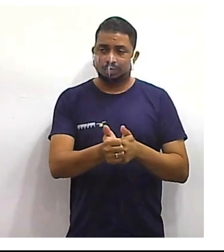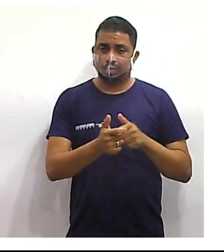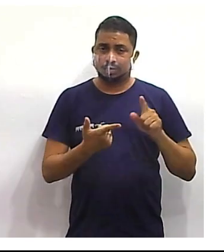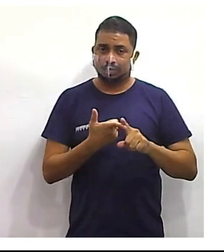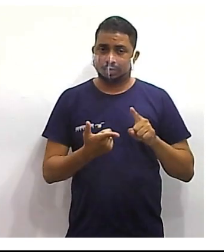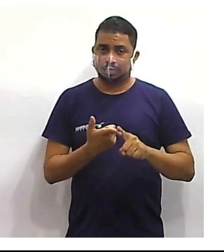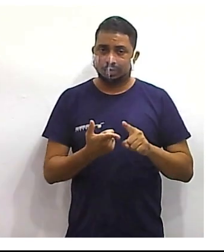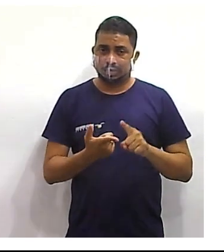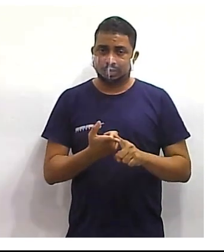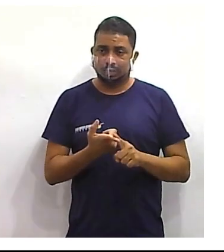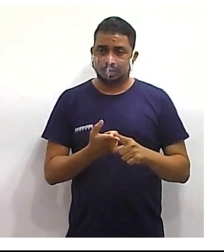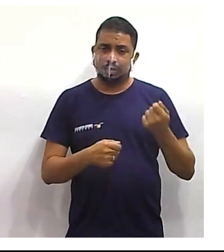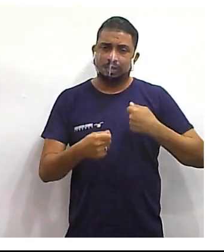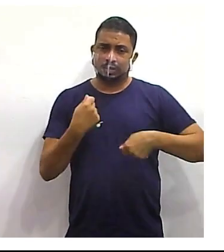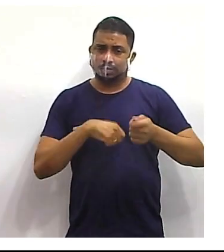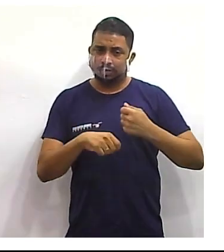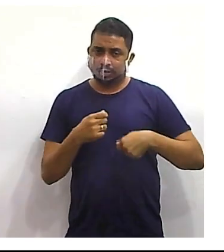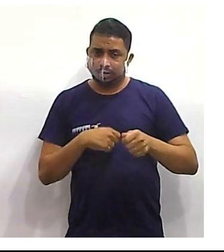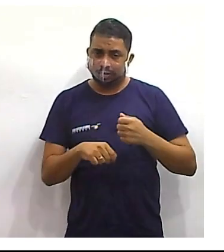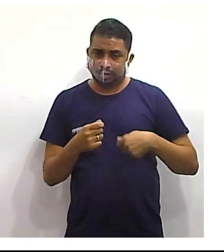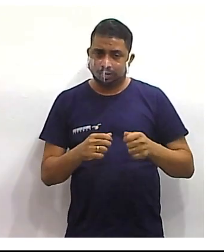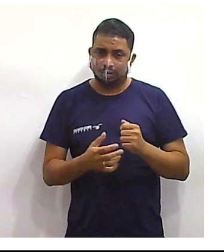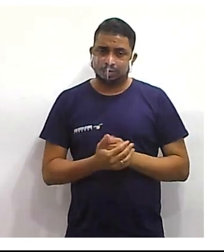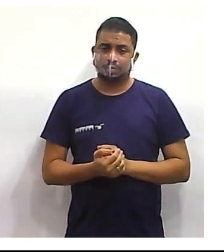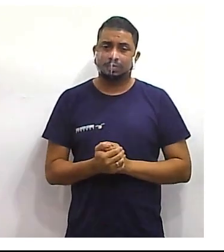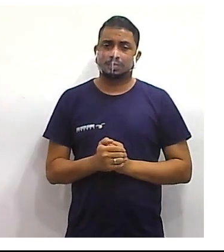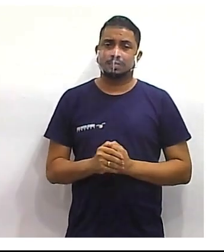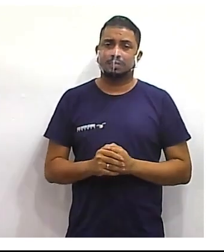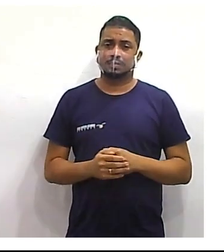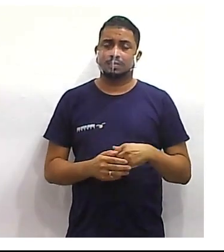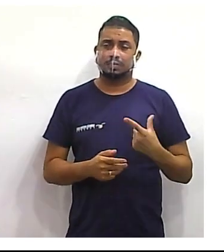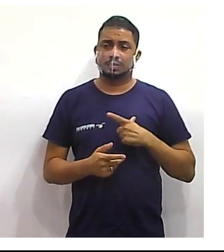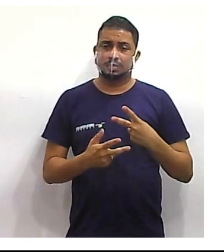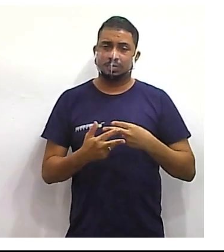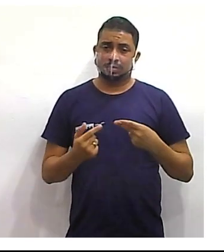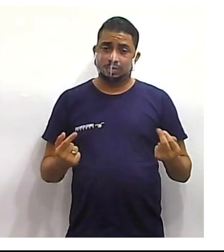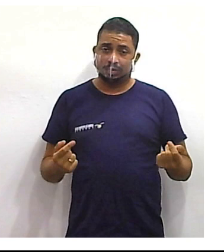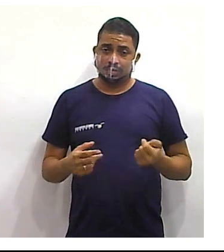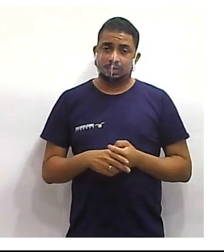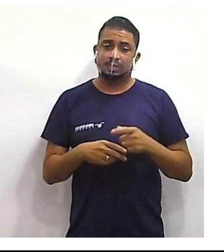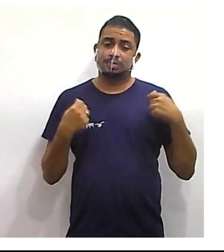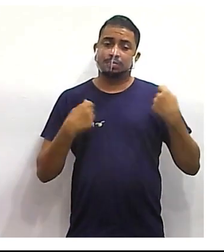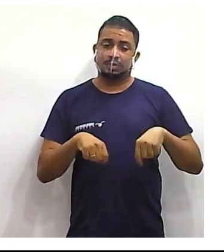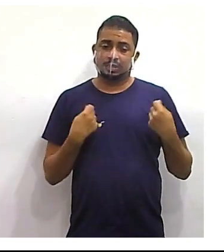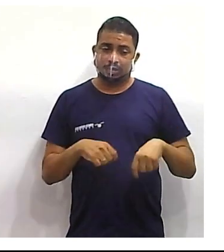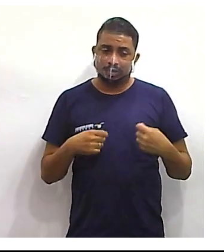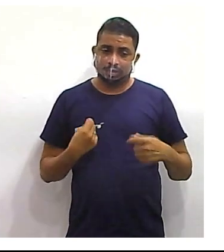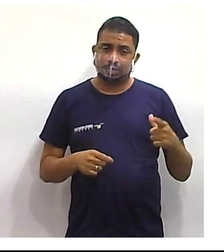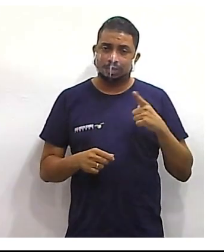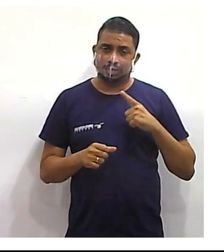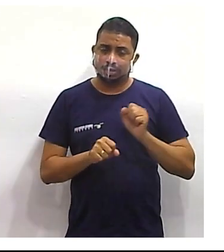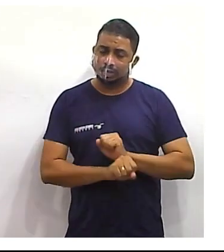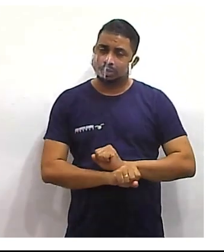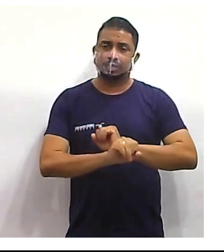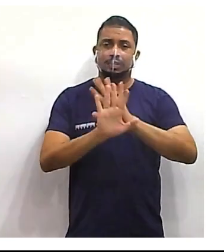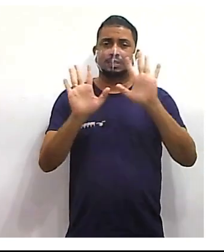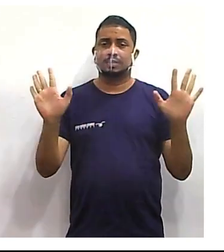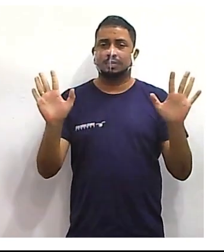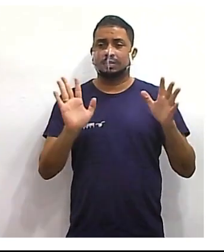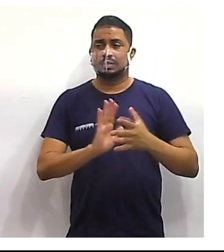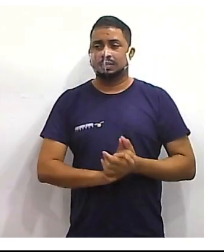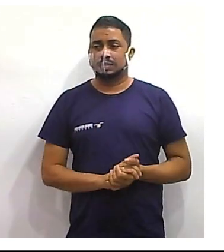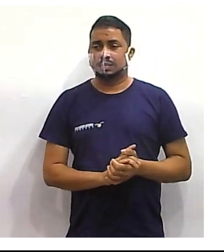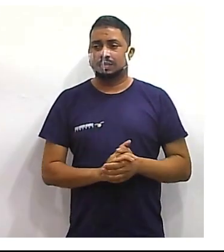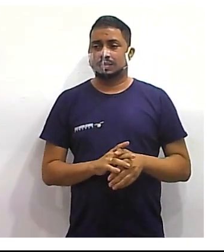também, administrativo, no caso dos recursos, ela precisa ter muita transparência. Sim.